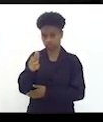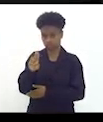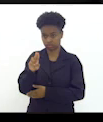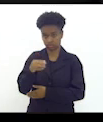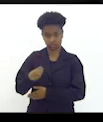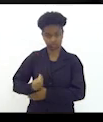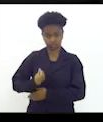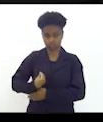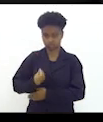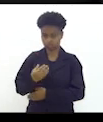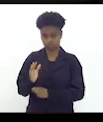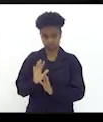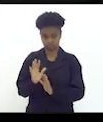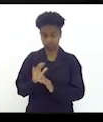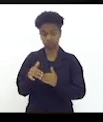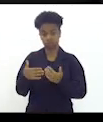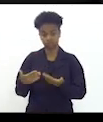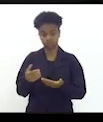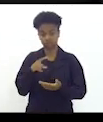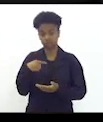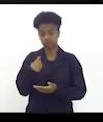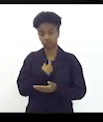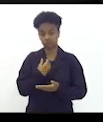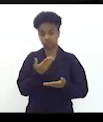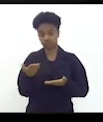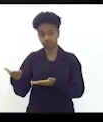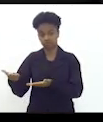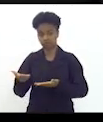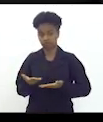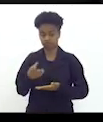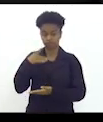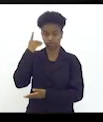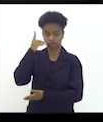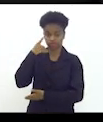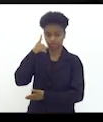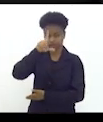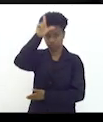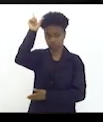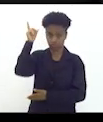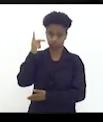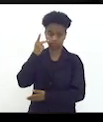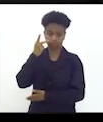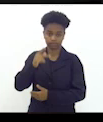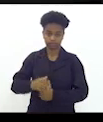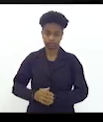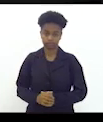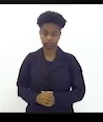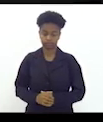Não encontra presente e a gente passa então a palavra para o deputado Luiz Paulo Correia.